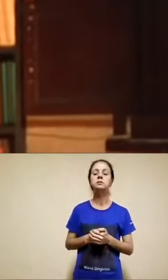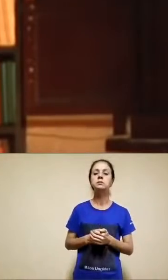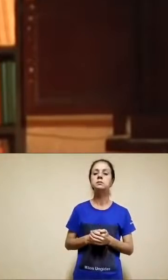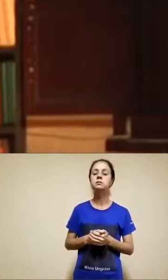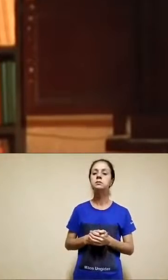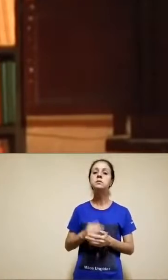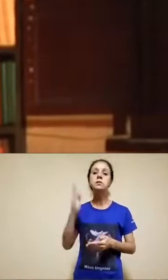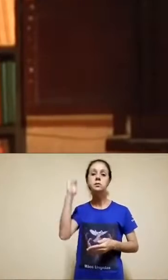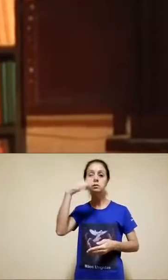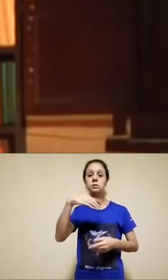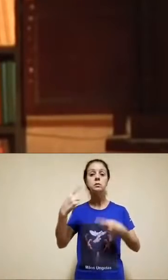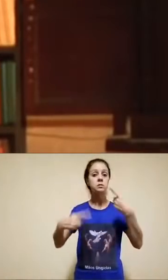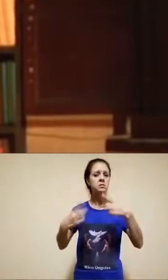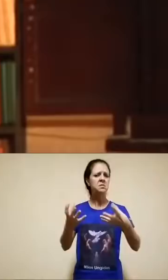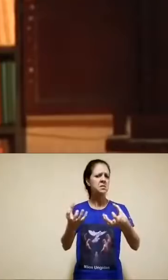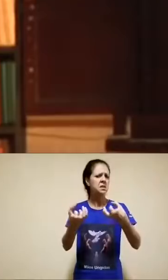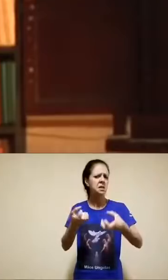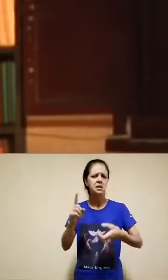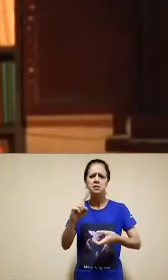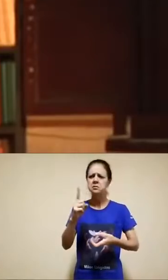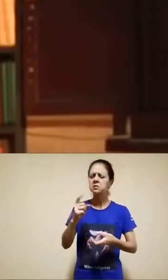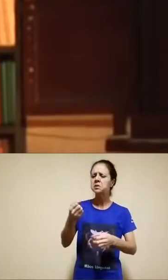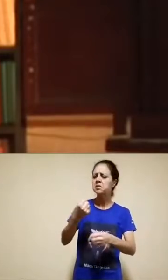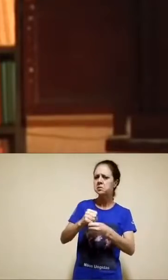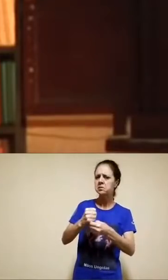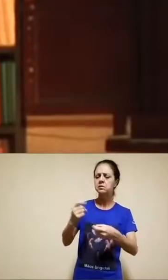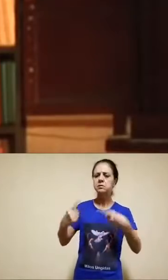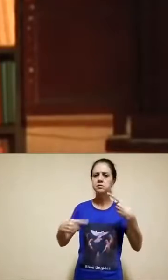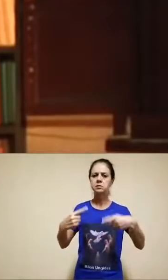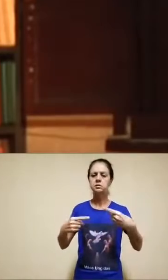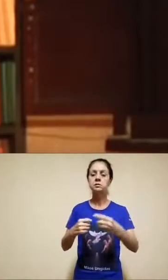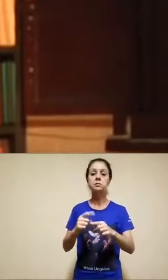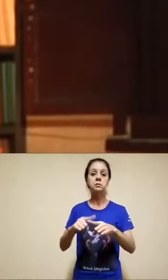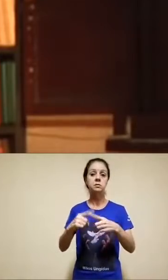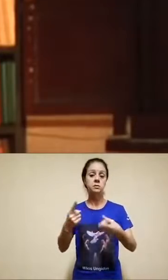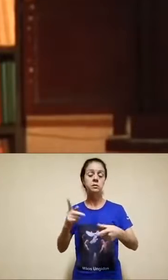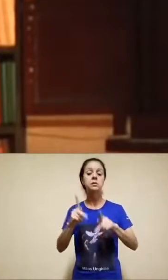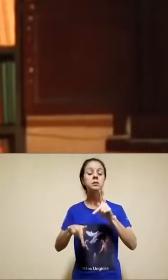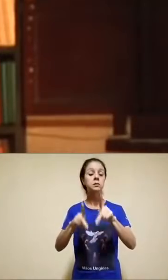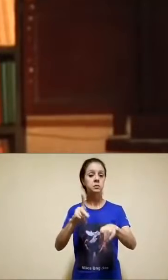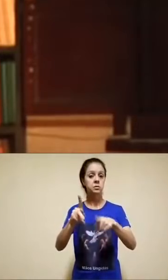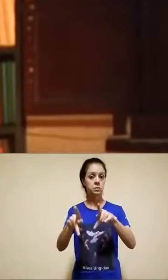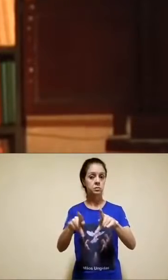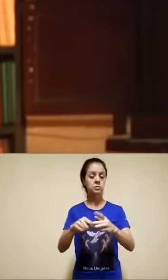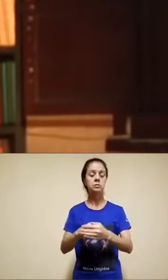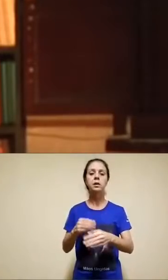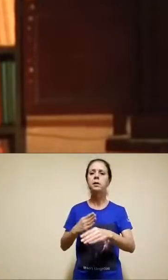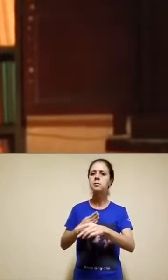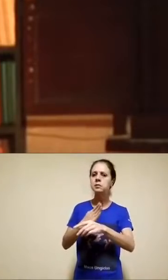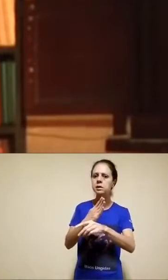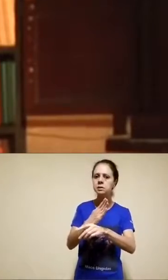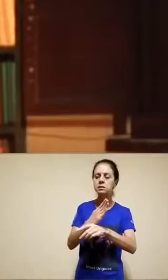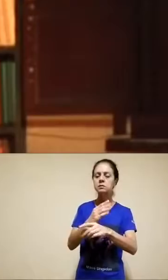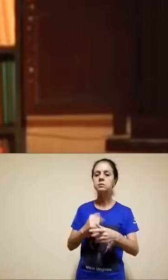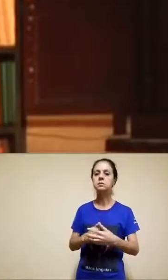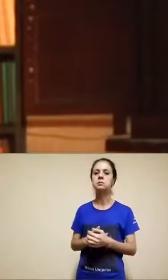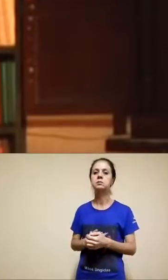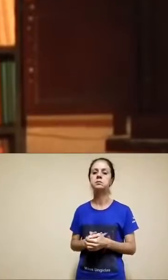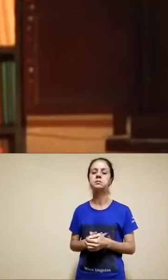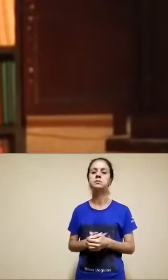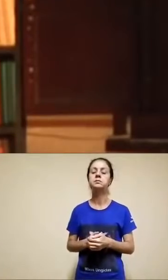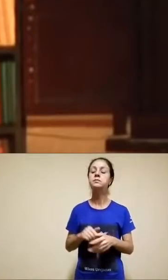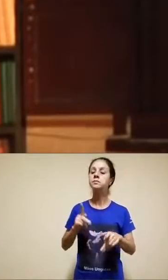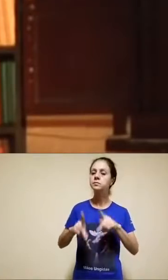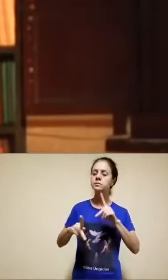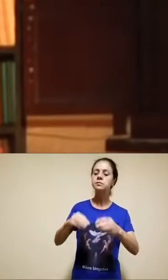favorece tanto os maus políticos, por isso exatamente eles não querem fazer a reforma política. Só, portanto, com a participação do